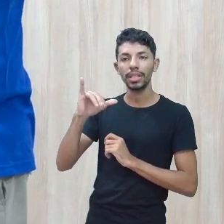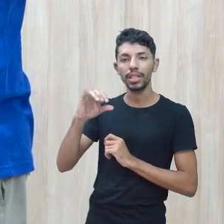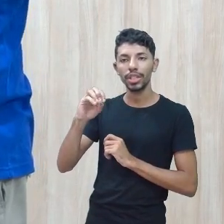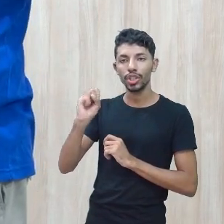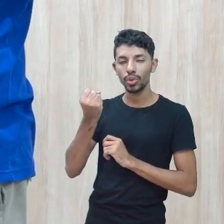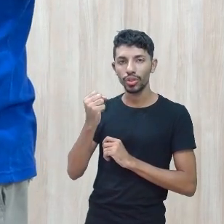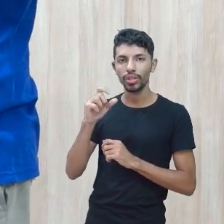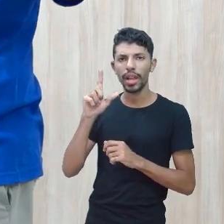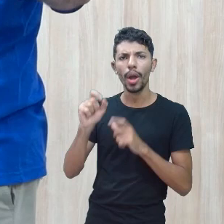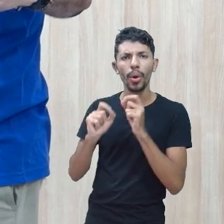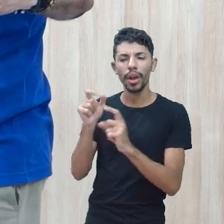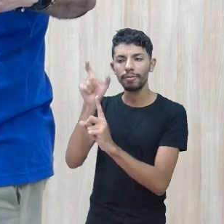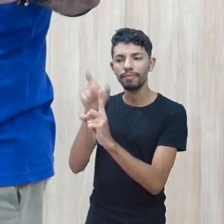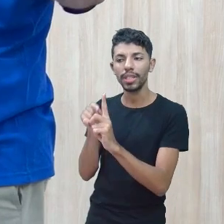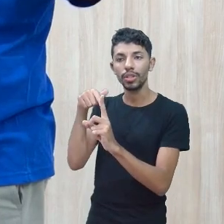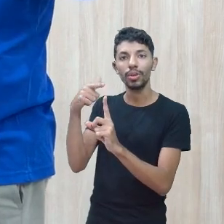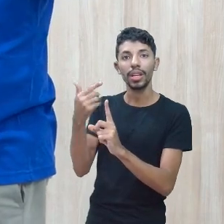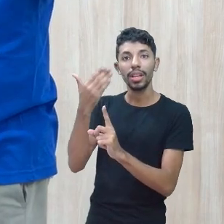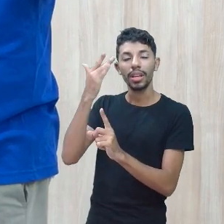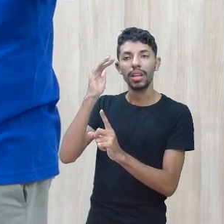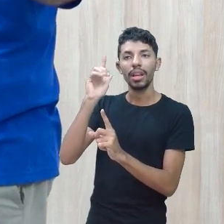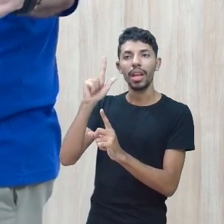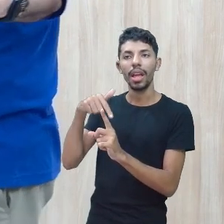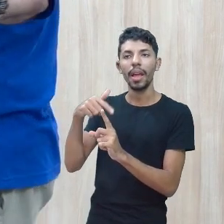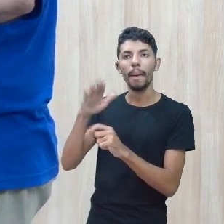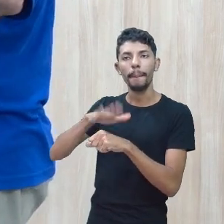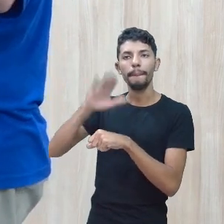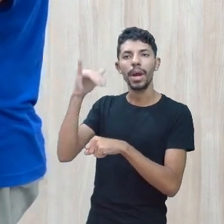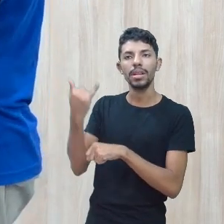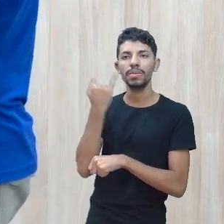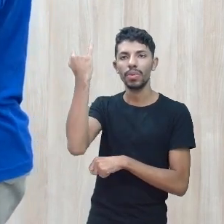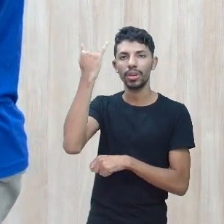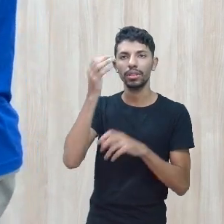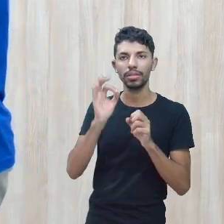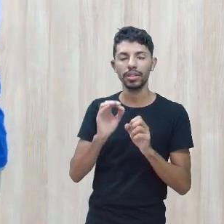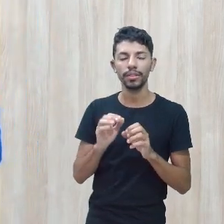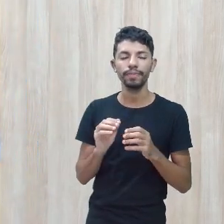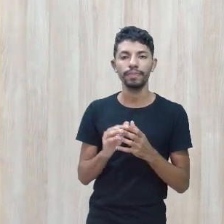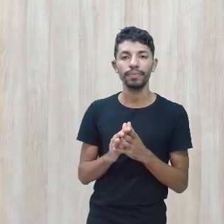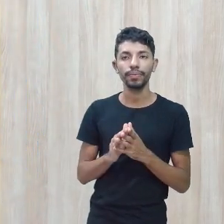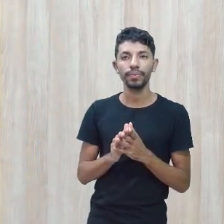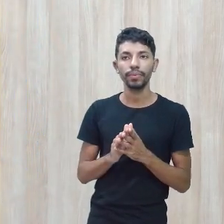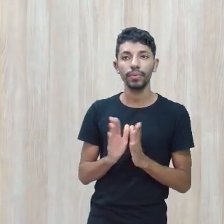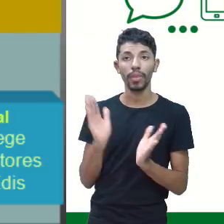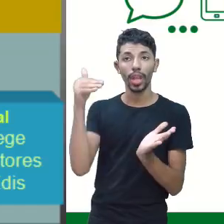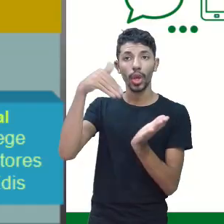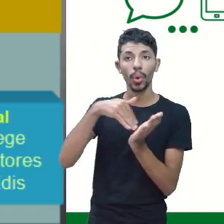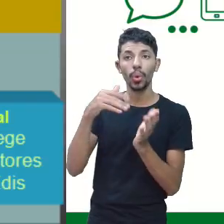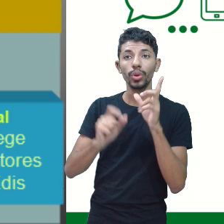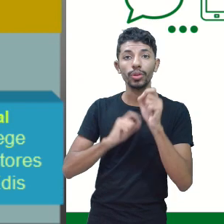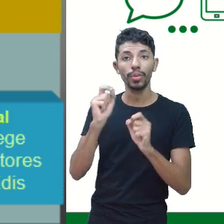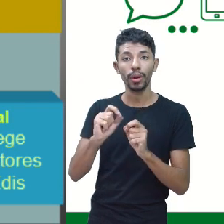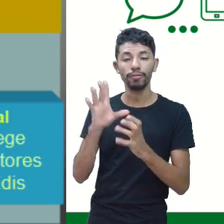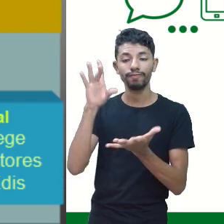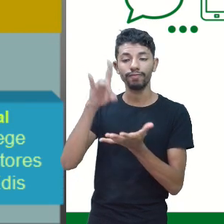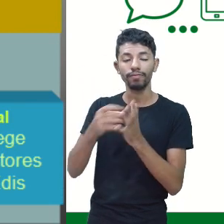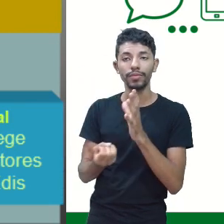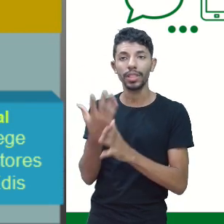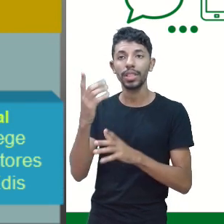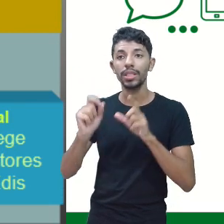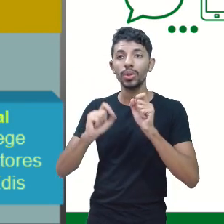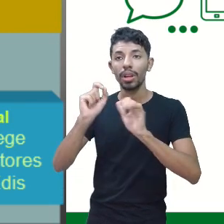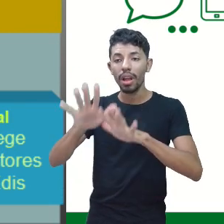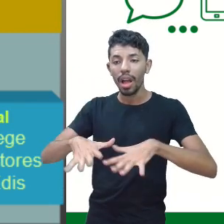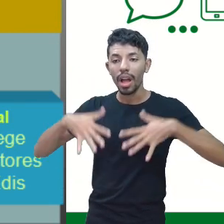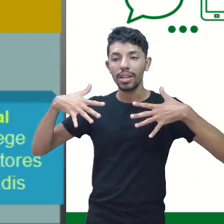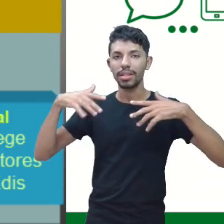indivíduos da sociedade considerados, né, mais importantes. E, por fim, o estabelecimento das assembleias, nos quais nós